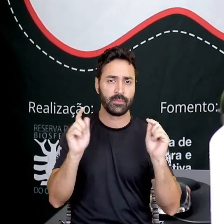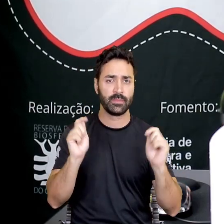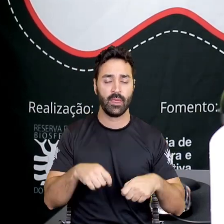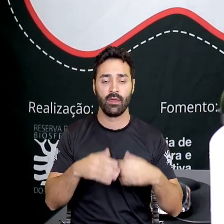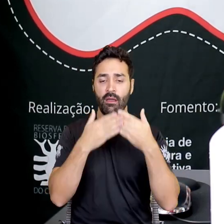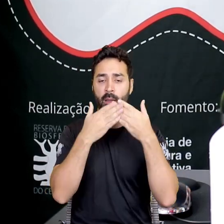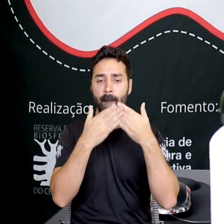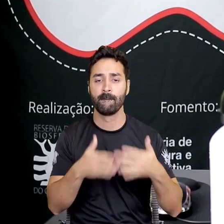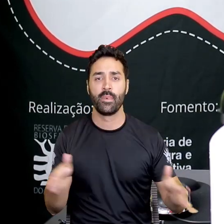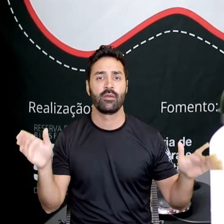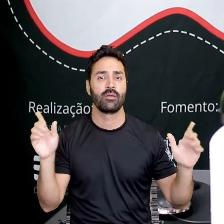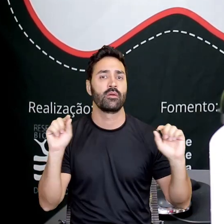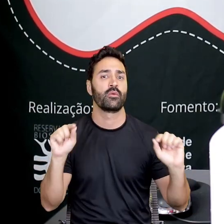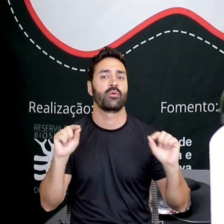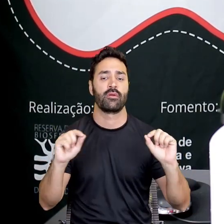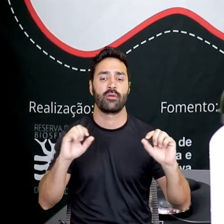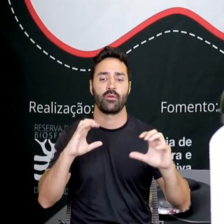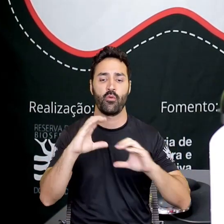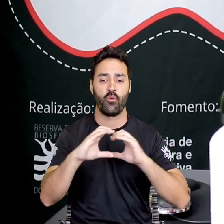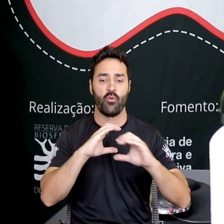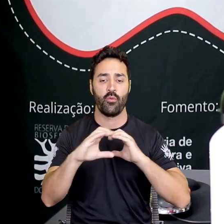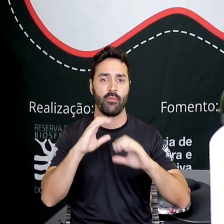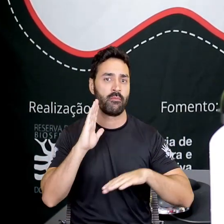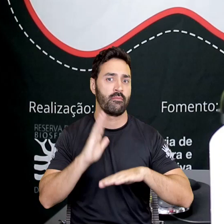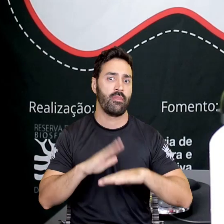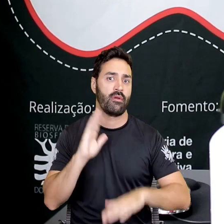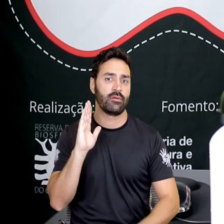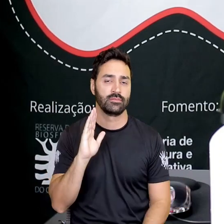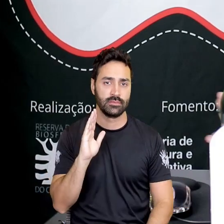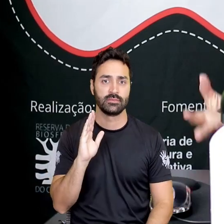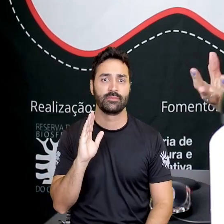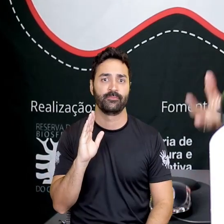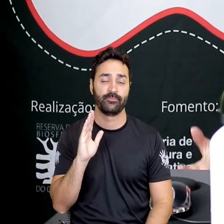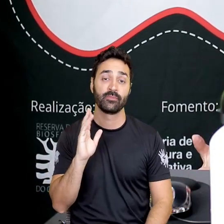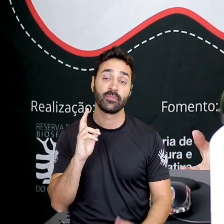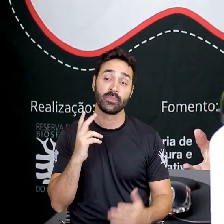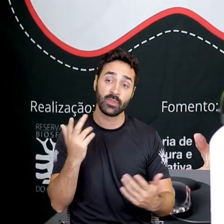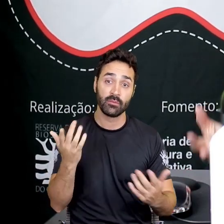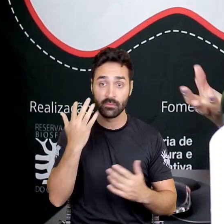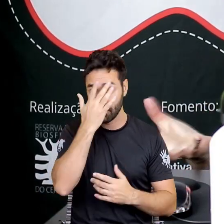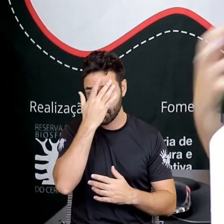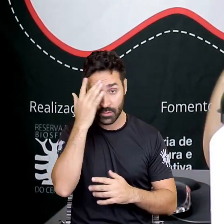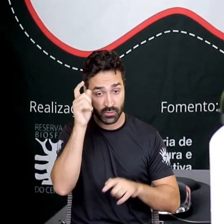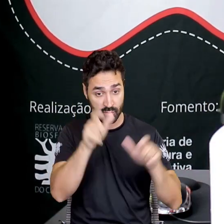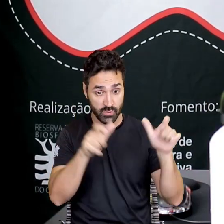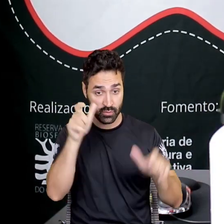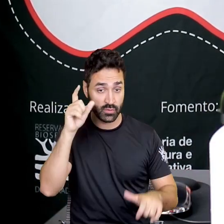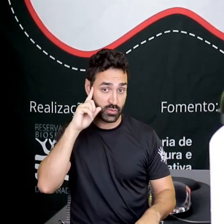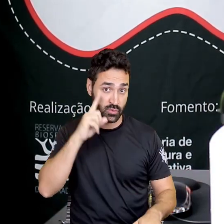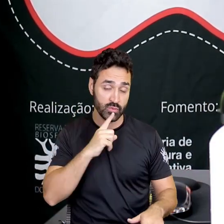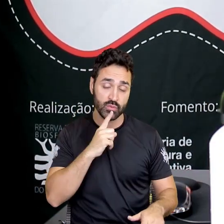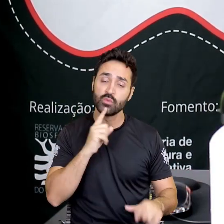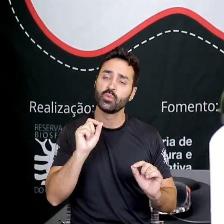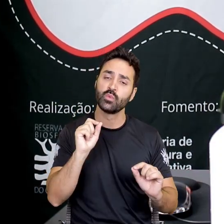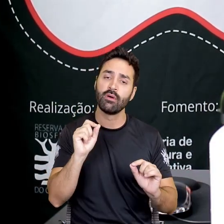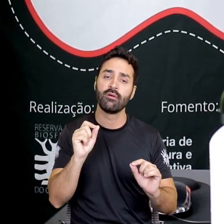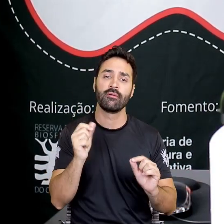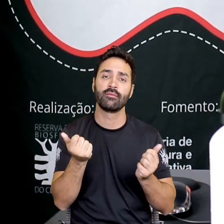a nossa possibilidade de comunicação e que a gente traga para as pessoas surdas essa inclusão